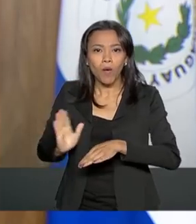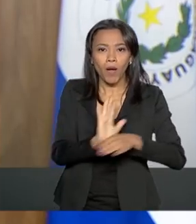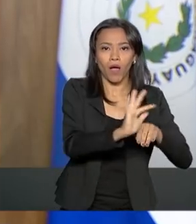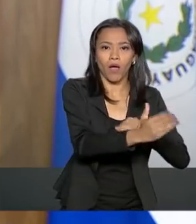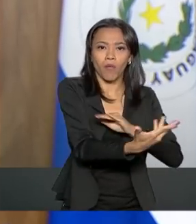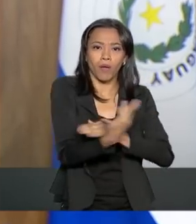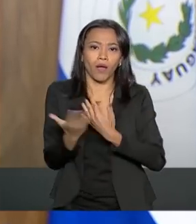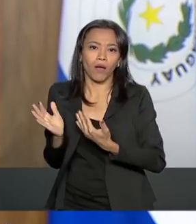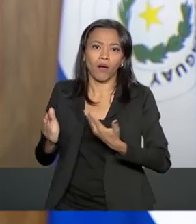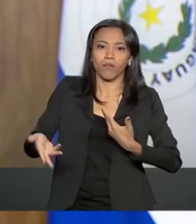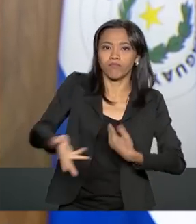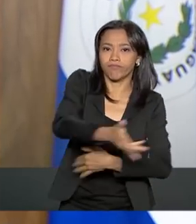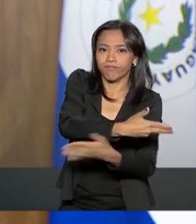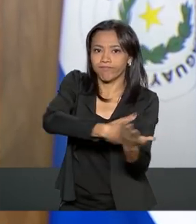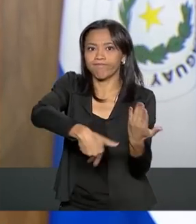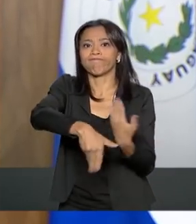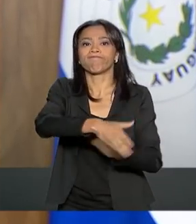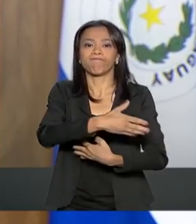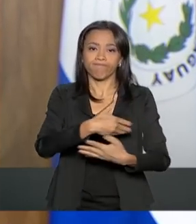Somos países